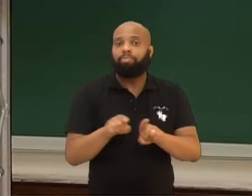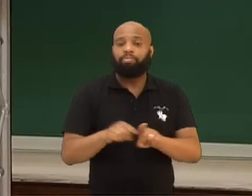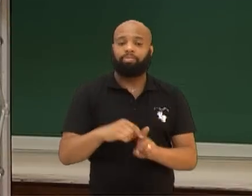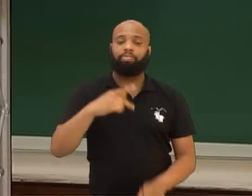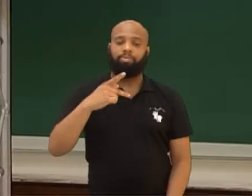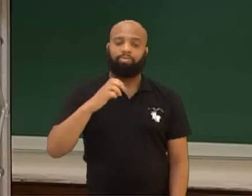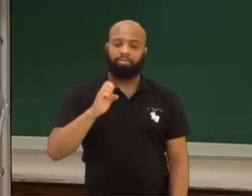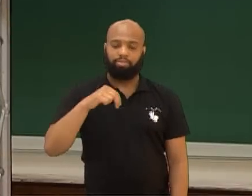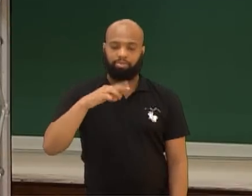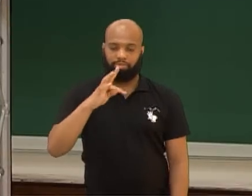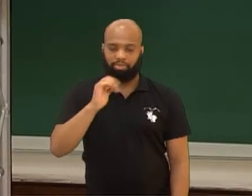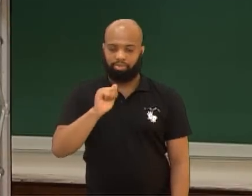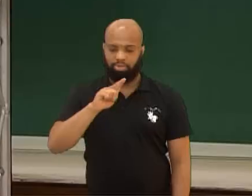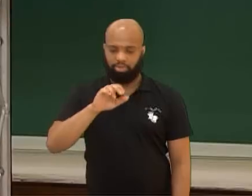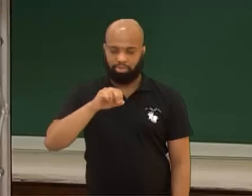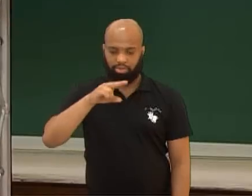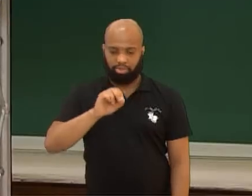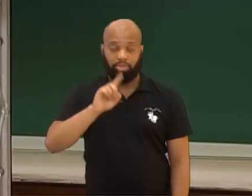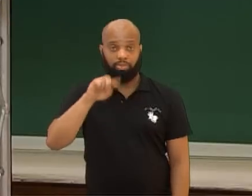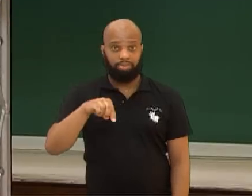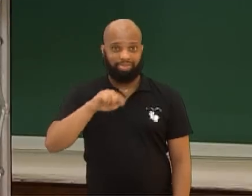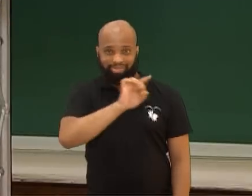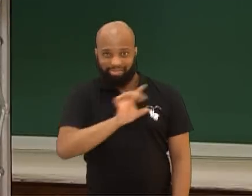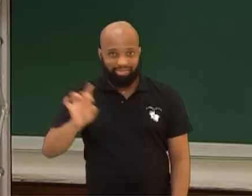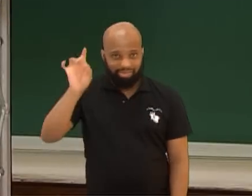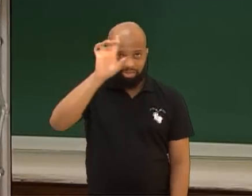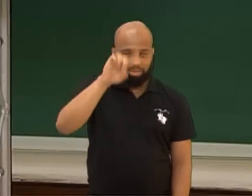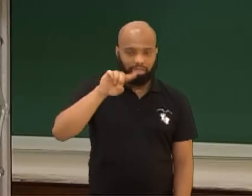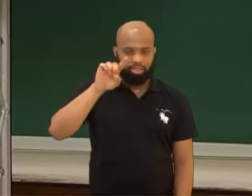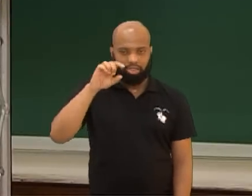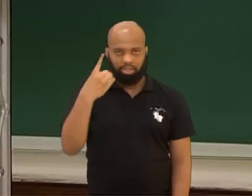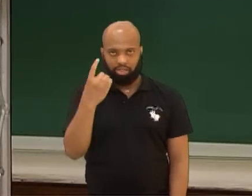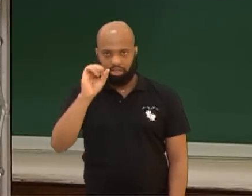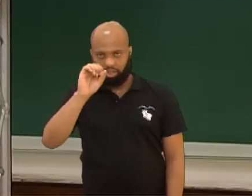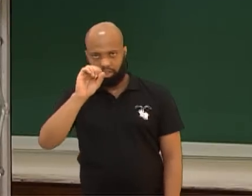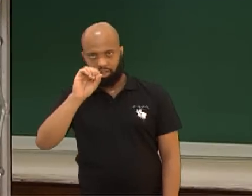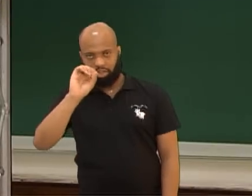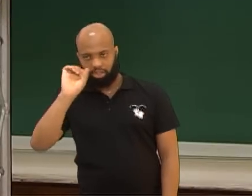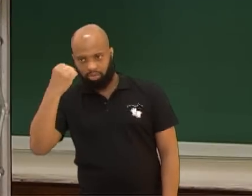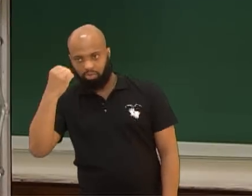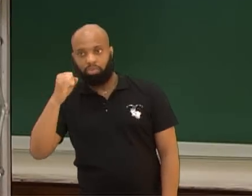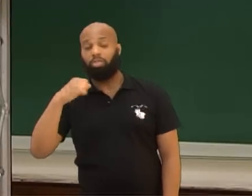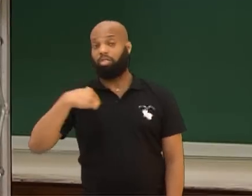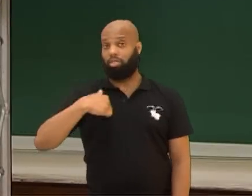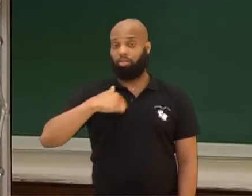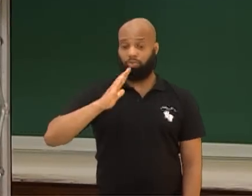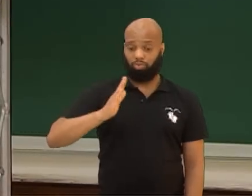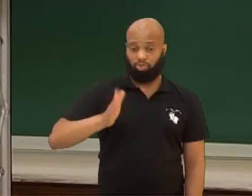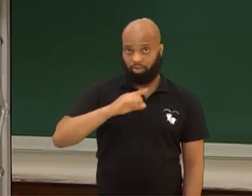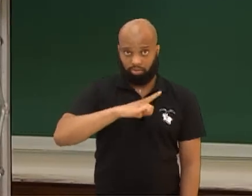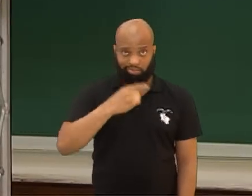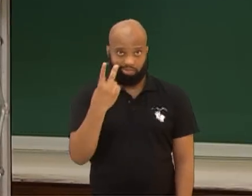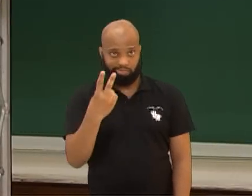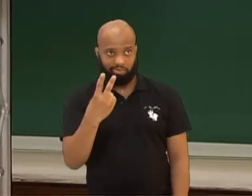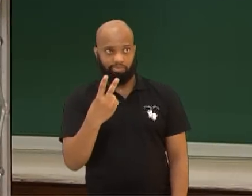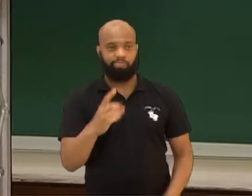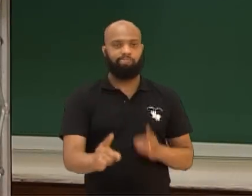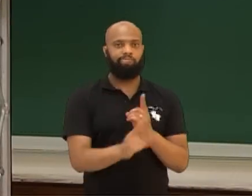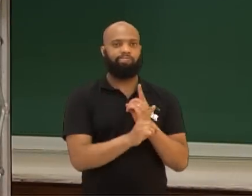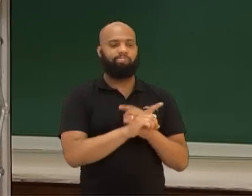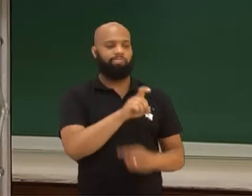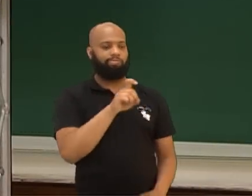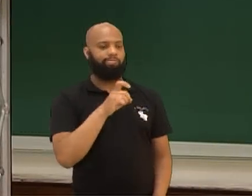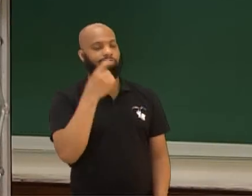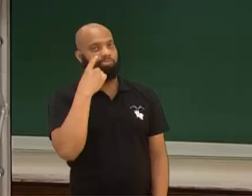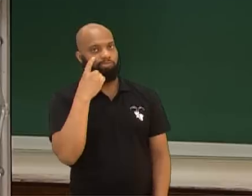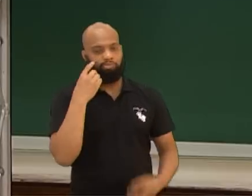cada ângulo interno do pentágono mede 108 graus. Como eu tenho 2, né? Então, eu só vou achar o x. Então, olha